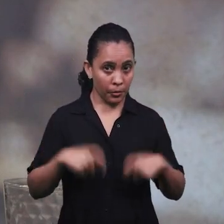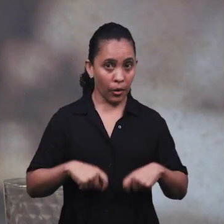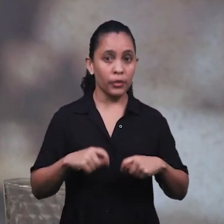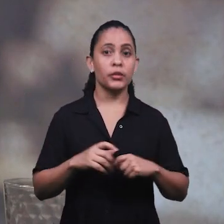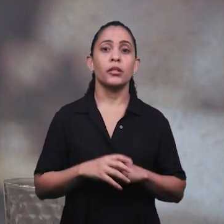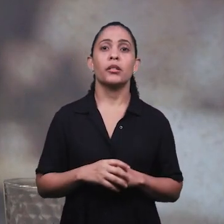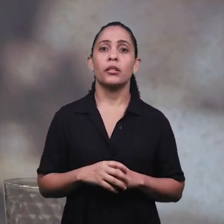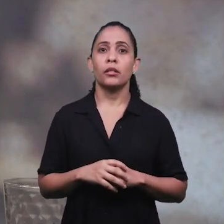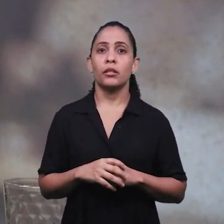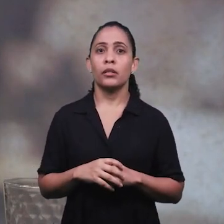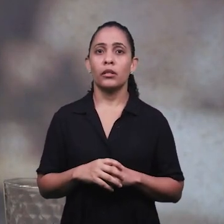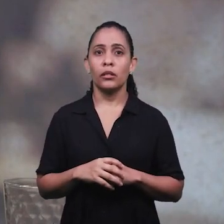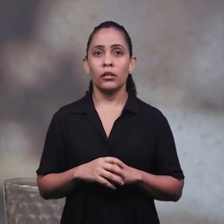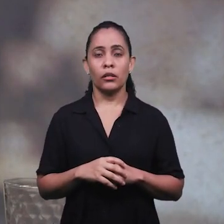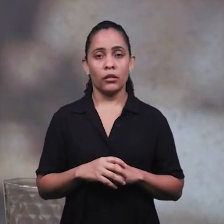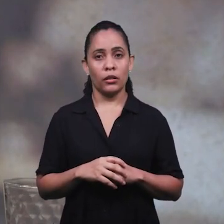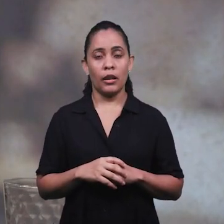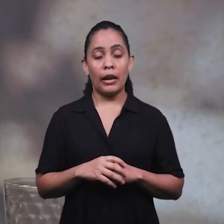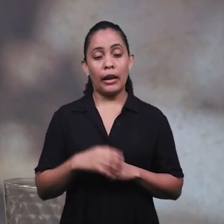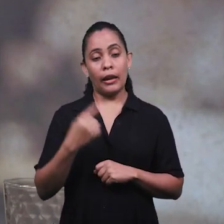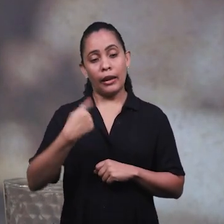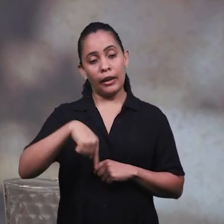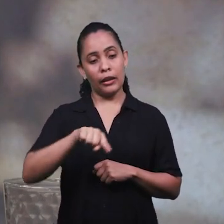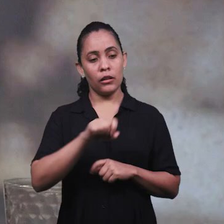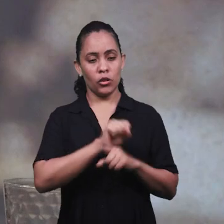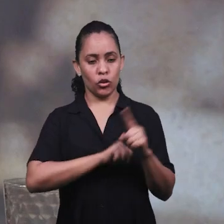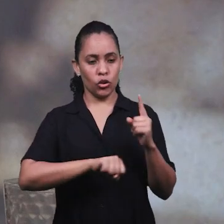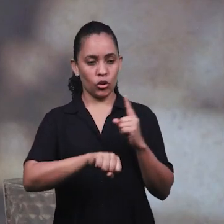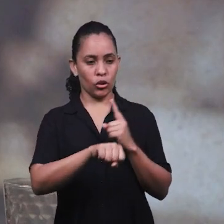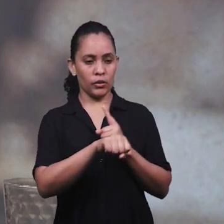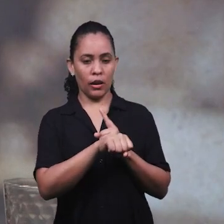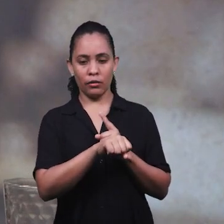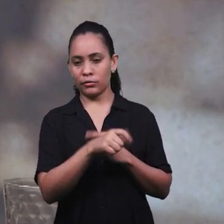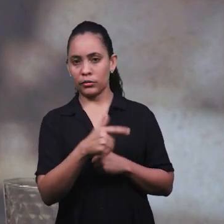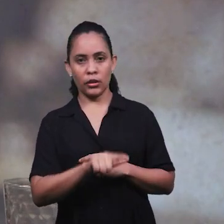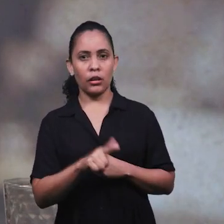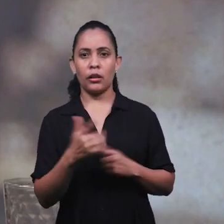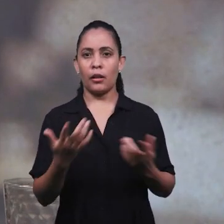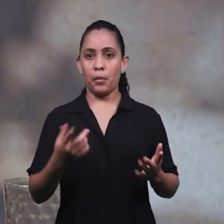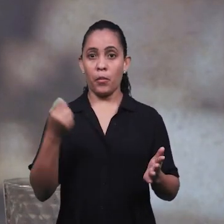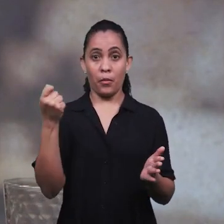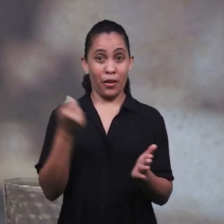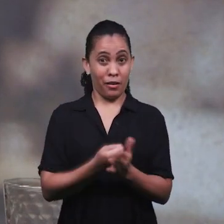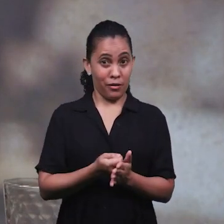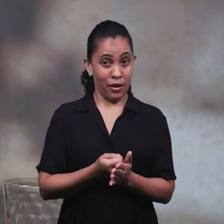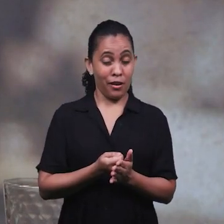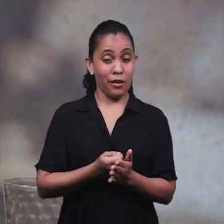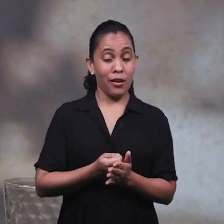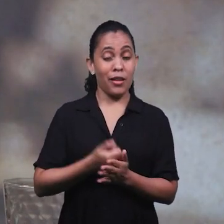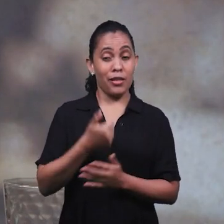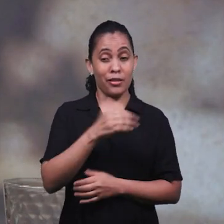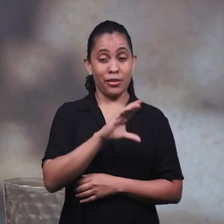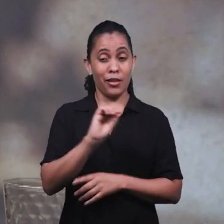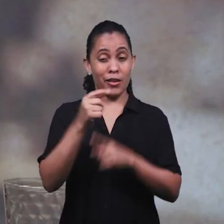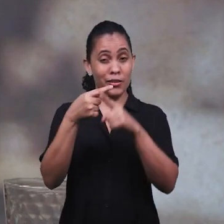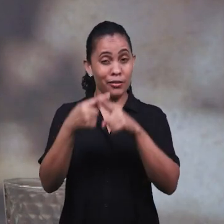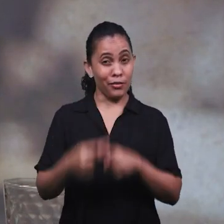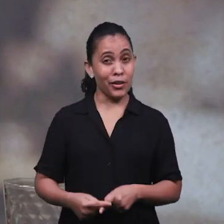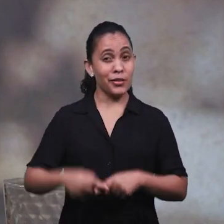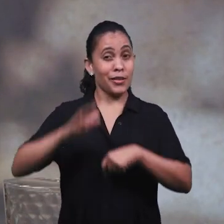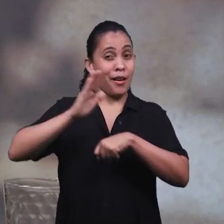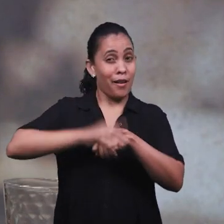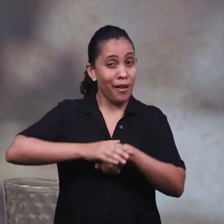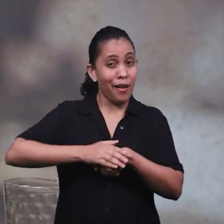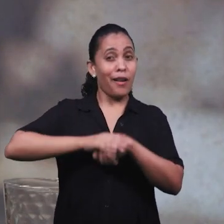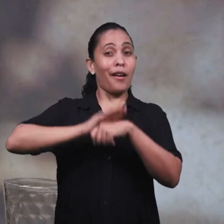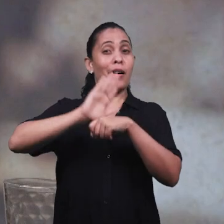inclusive, considerado um condômino antissocial. Então, ele pode pagar uma multa ainda maior, de até 10 vezes o valor da cota condominial,